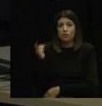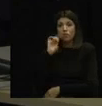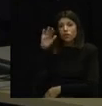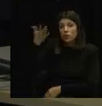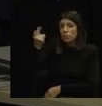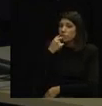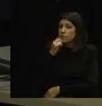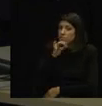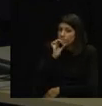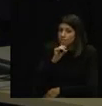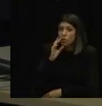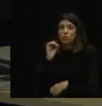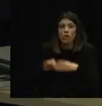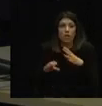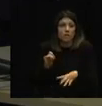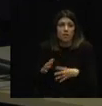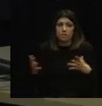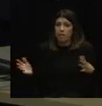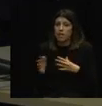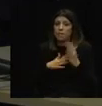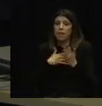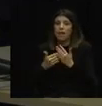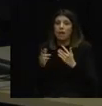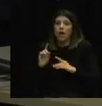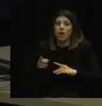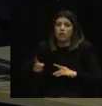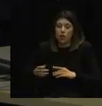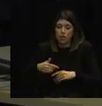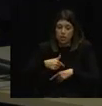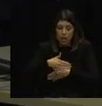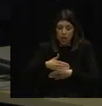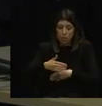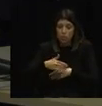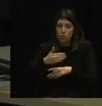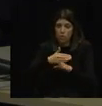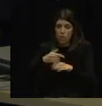fundamental perceber efetivamente o que está a ser planeado a curto e médio